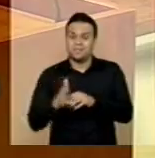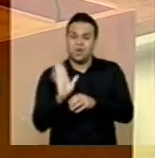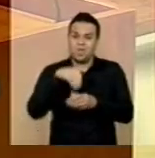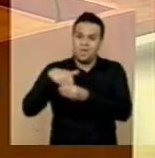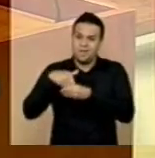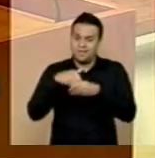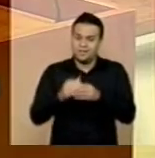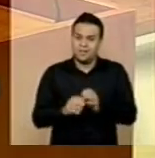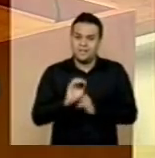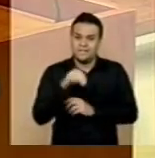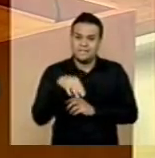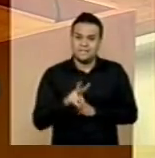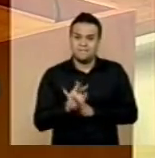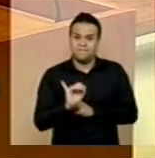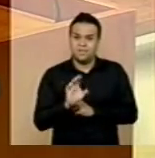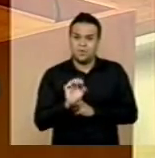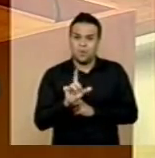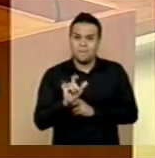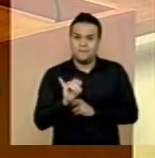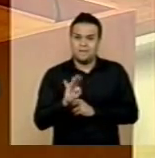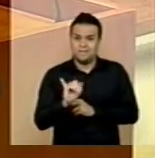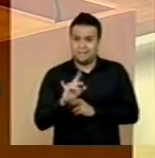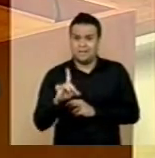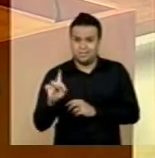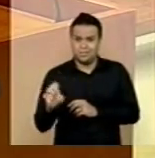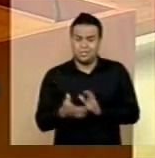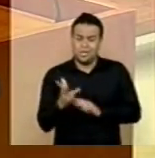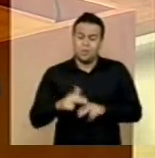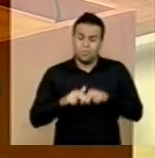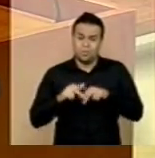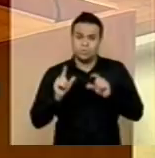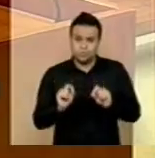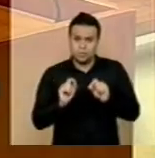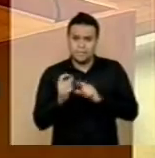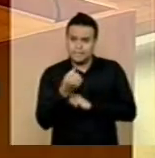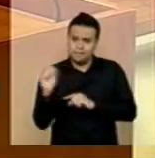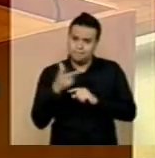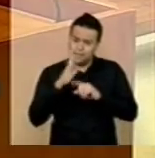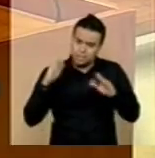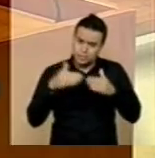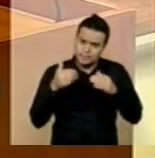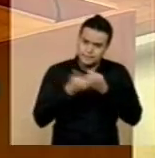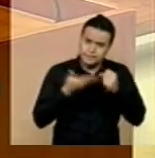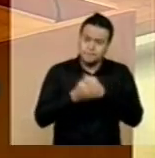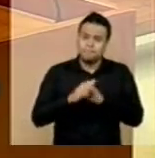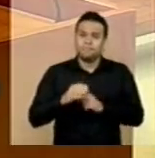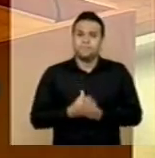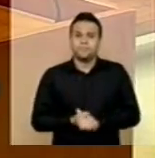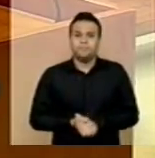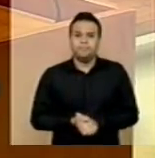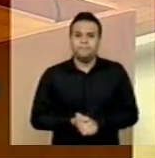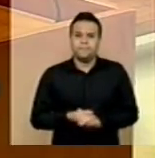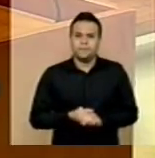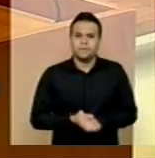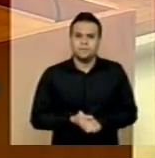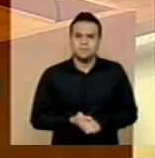inviolabilidades. Por essa razão, defende-se reiteradamente, com base na jurisprudência do STF,